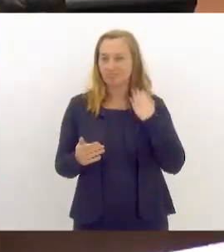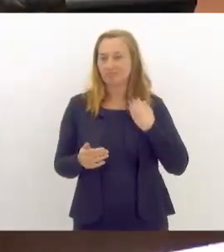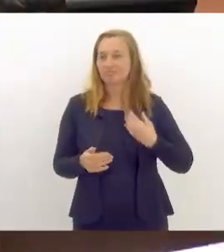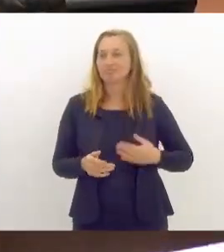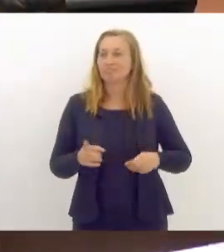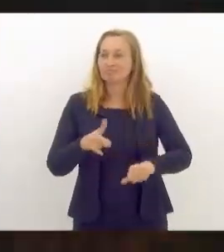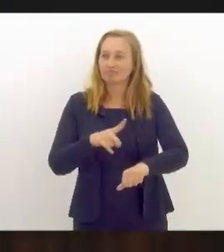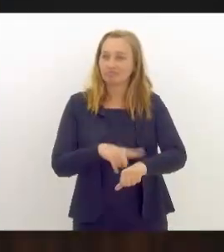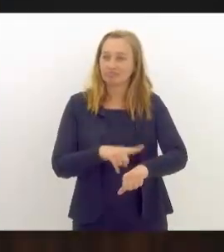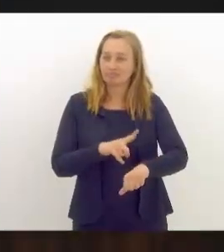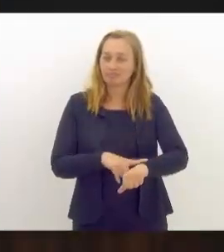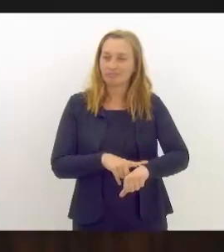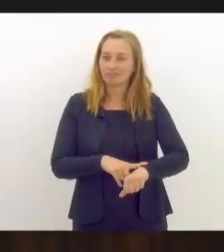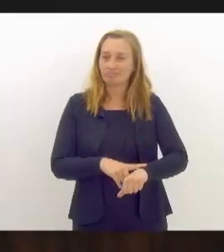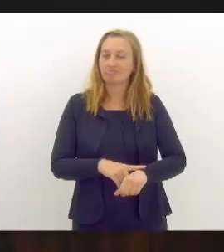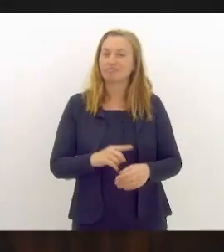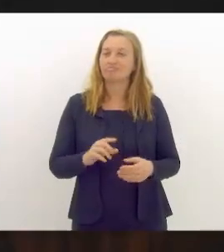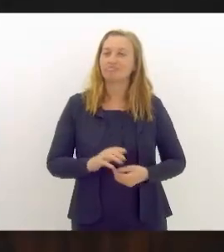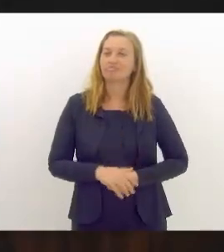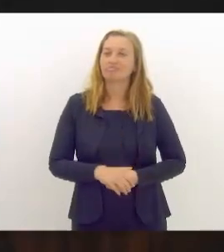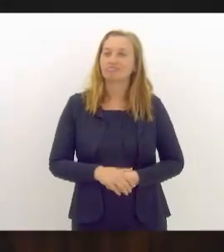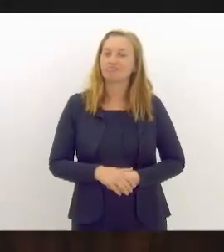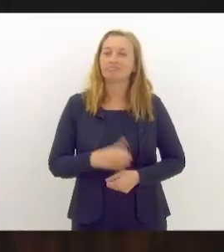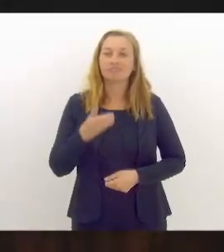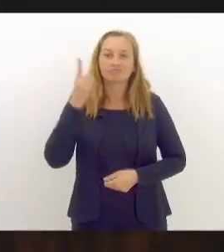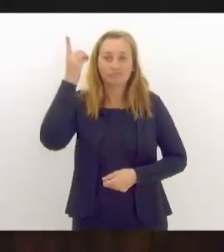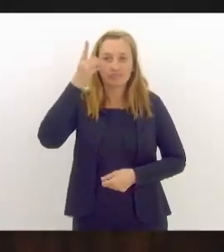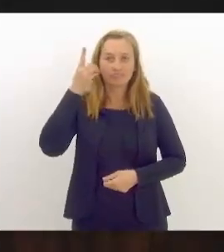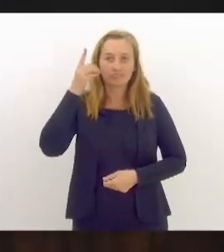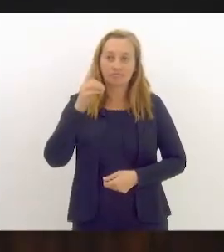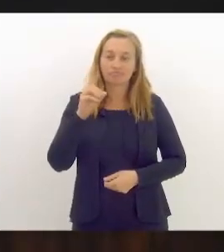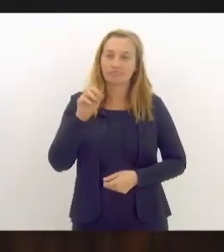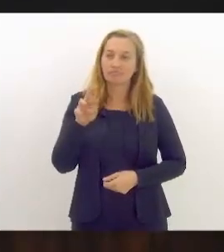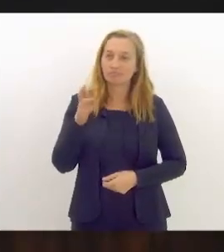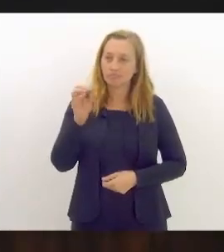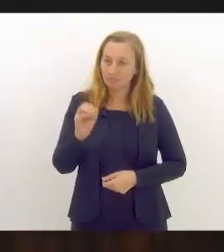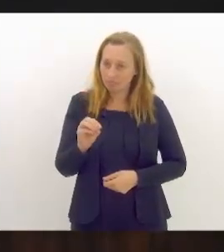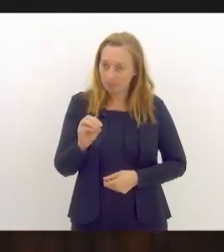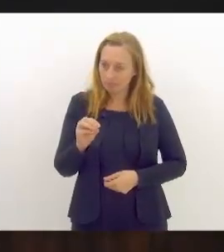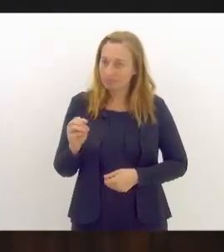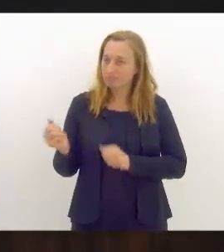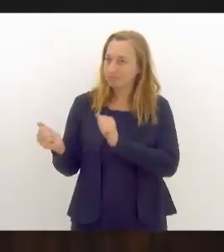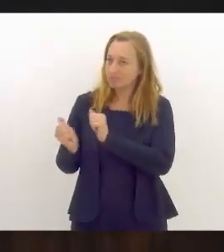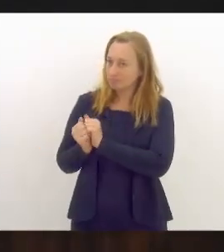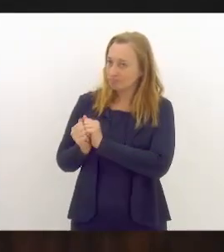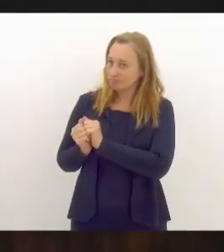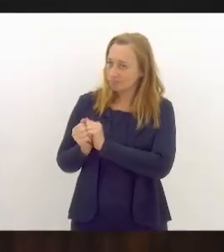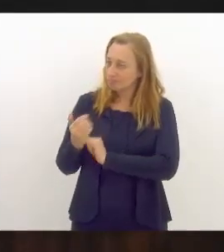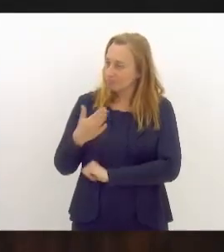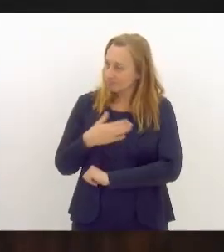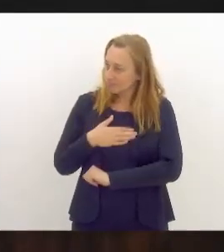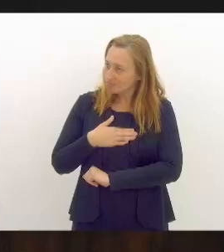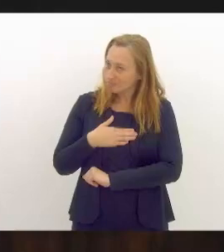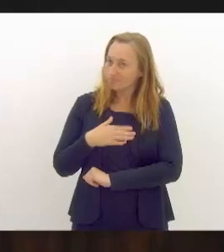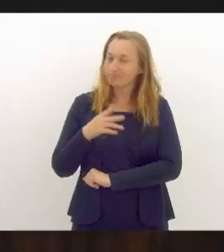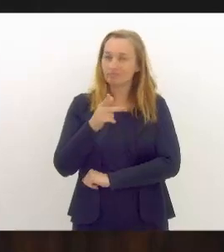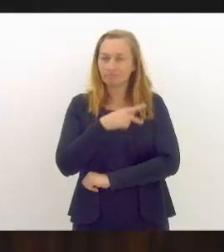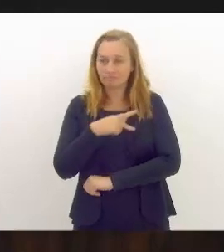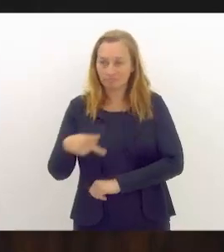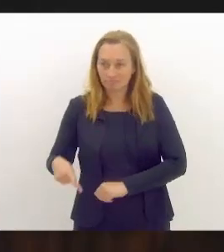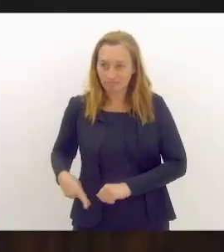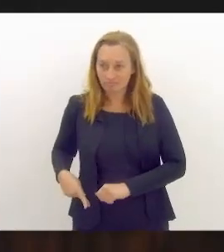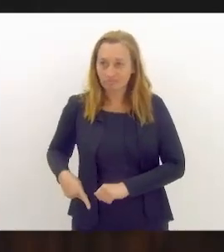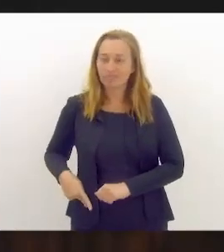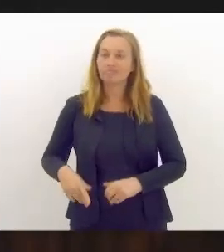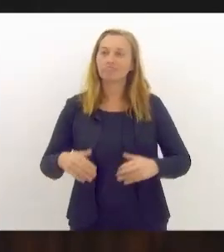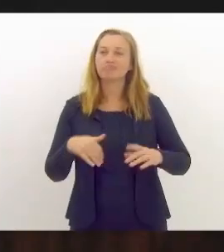nesse momento passo a palavra o deputado Bruno dali que comigo compartilha a presidência dessa